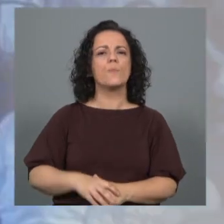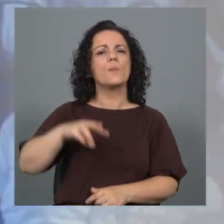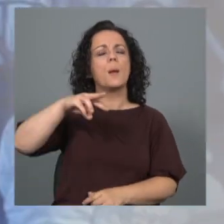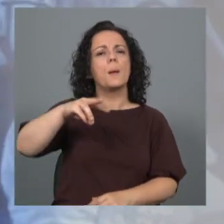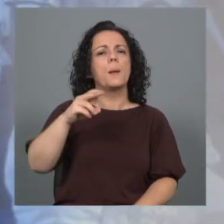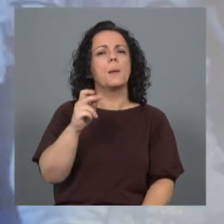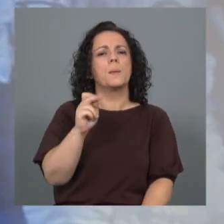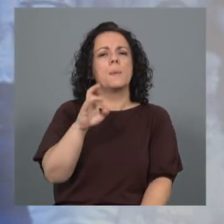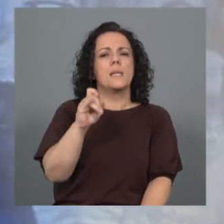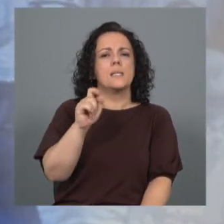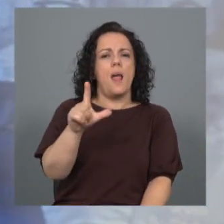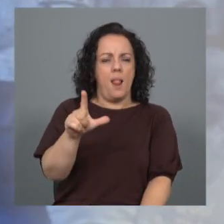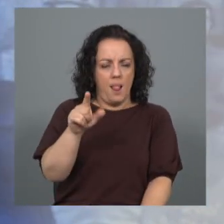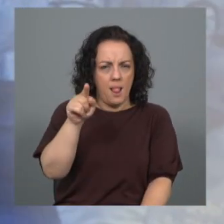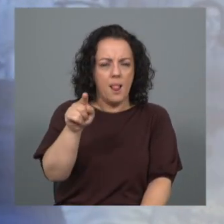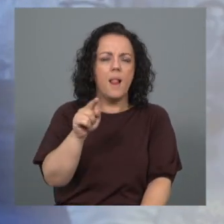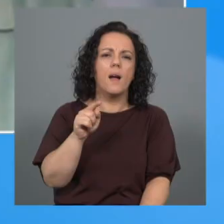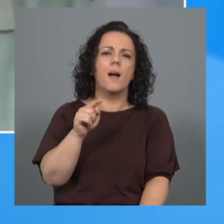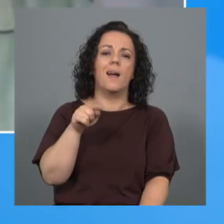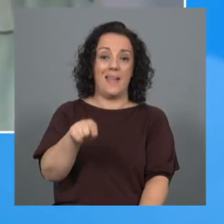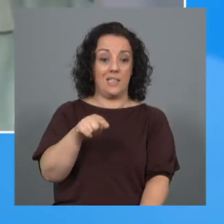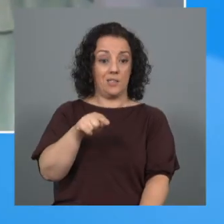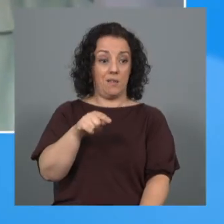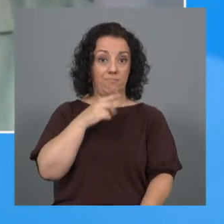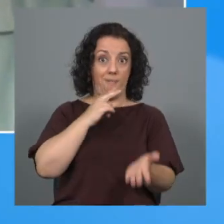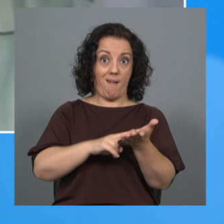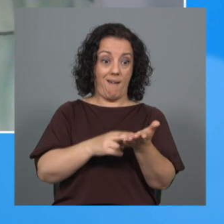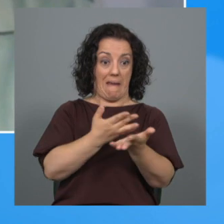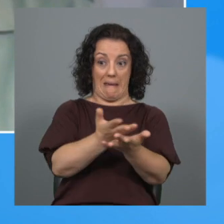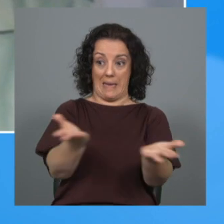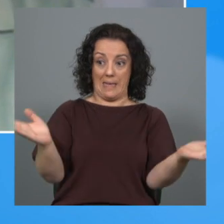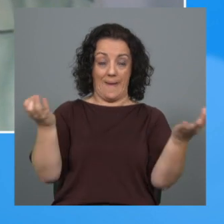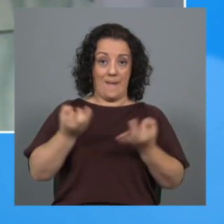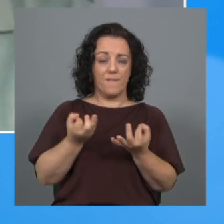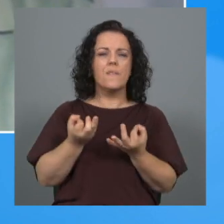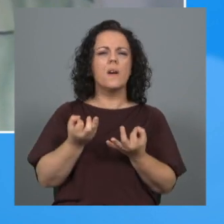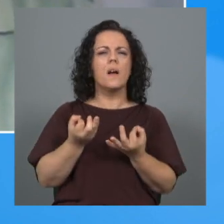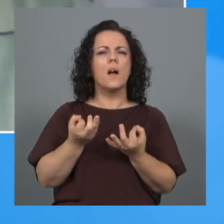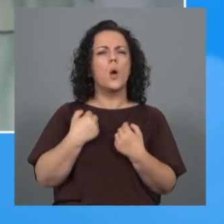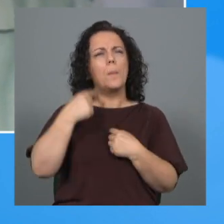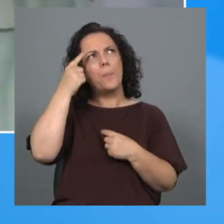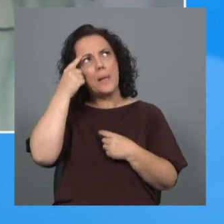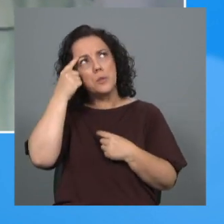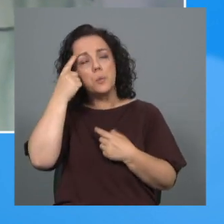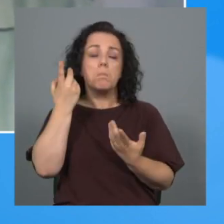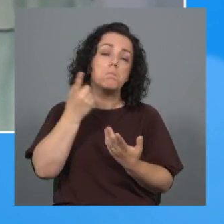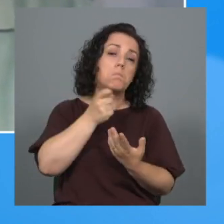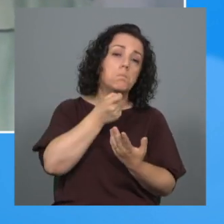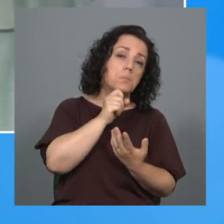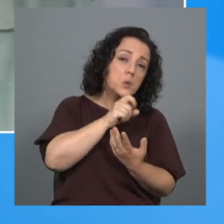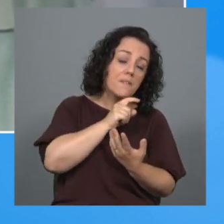Felgueiras, estamos a falar de toda esta realidade, mas penso, e é também por aí que